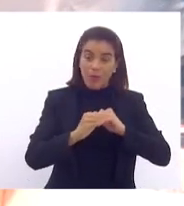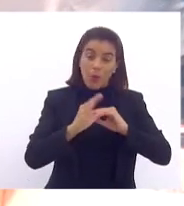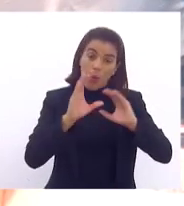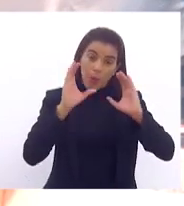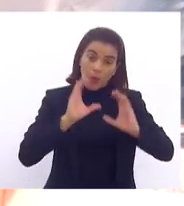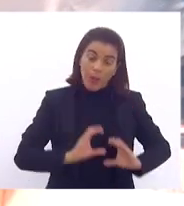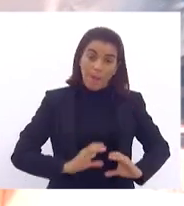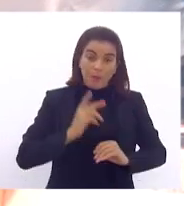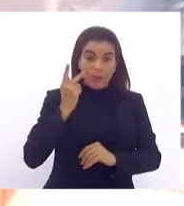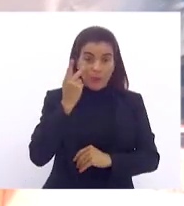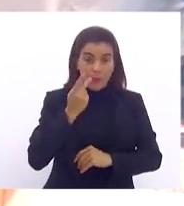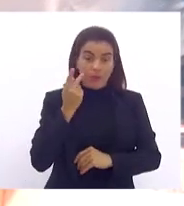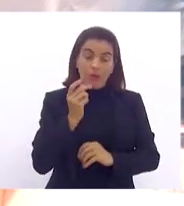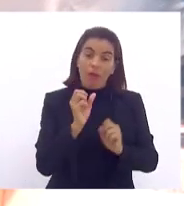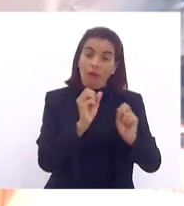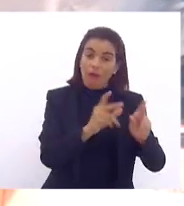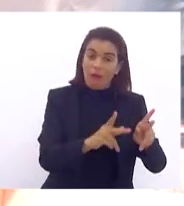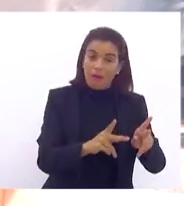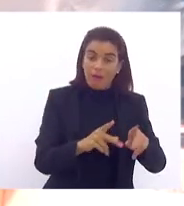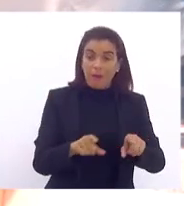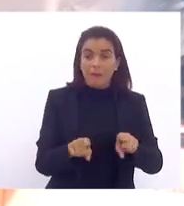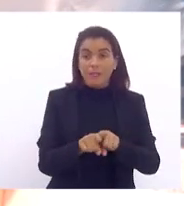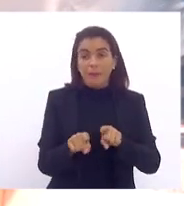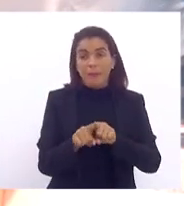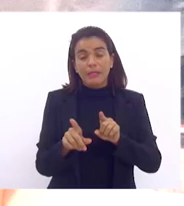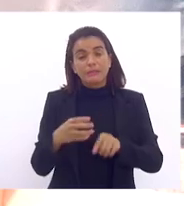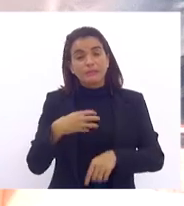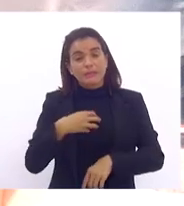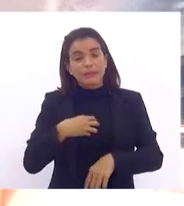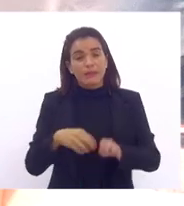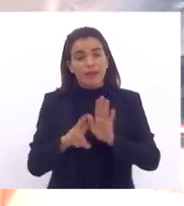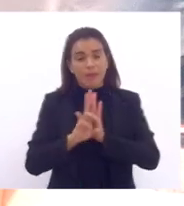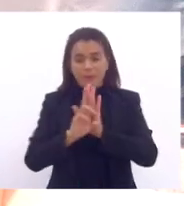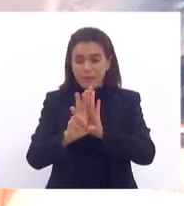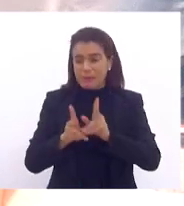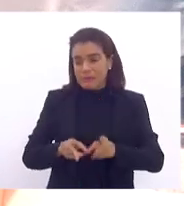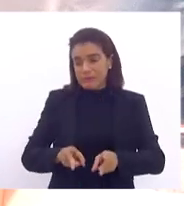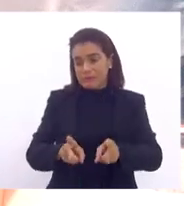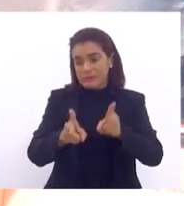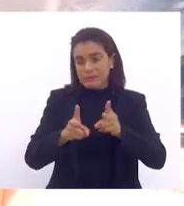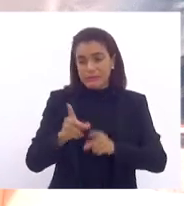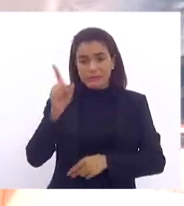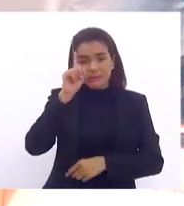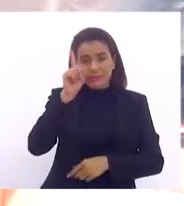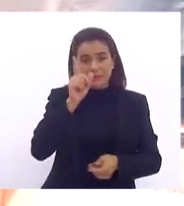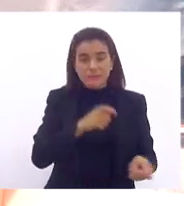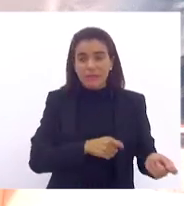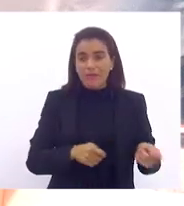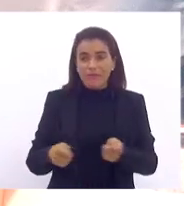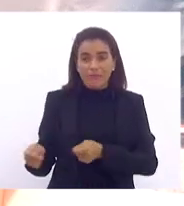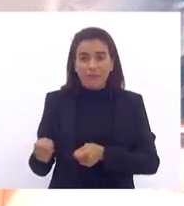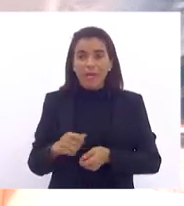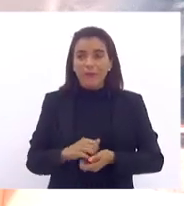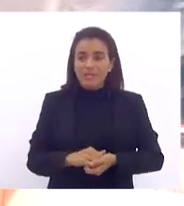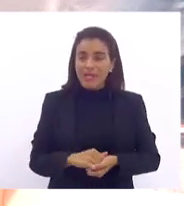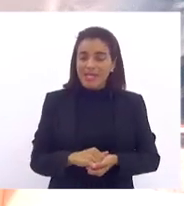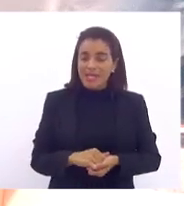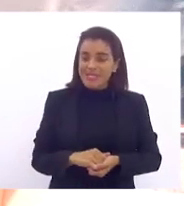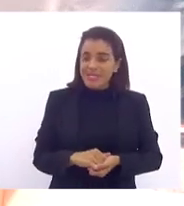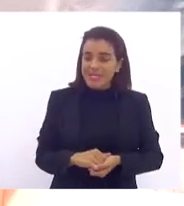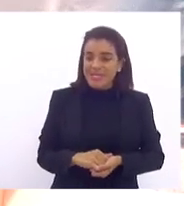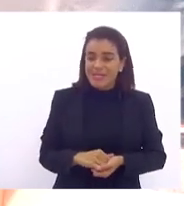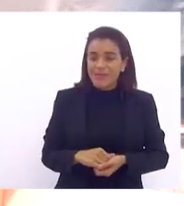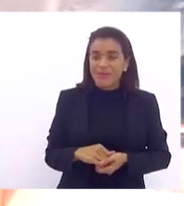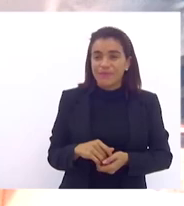esperaria mas também todo aqueles que se sentem representados e os e os seguem diuturnamente hoje em dia eh não sei se era assim